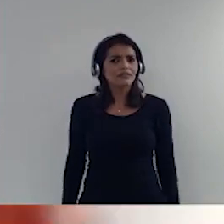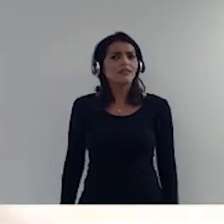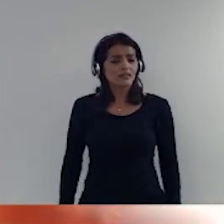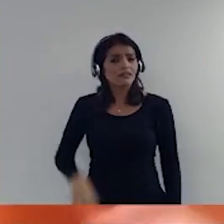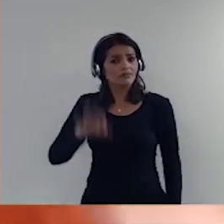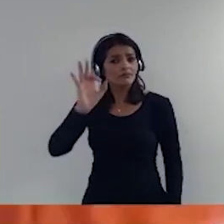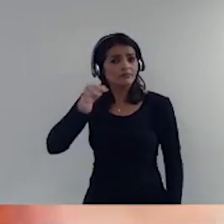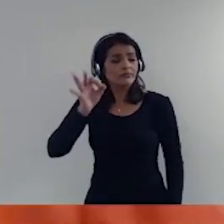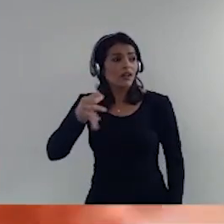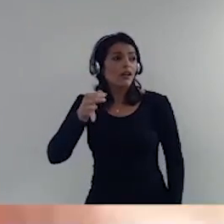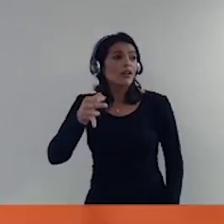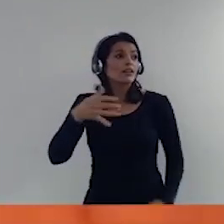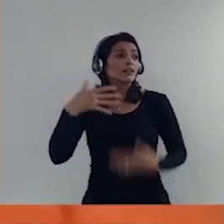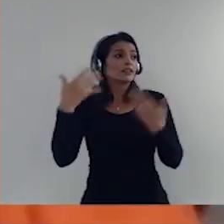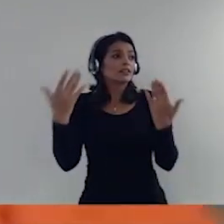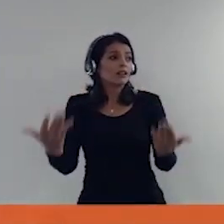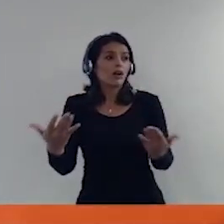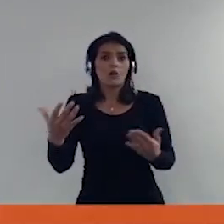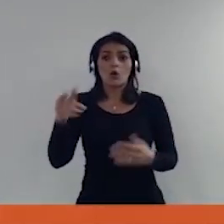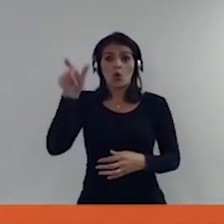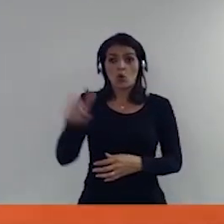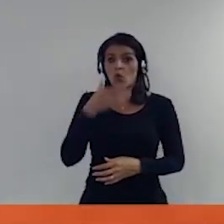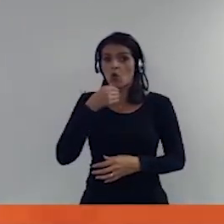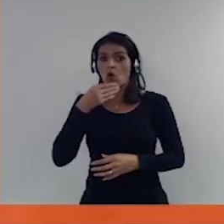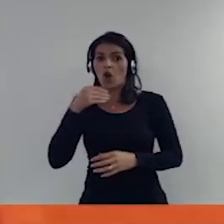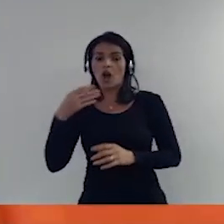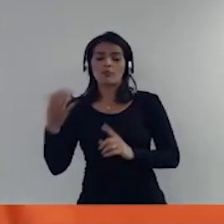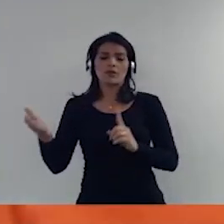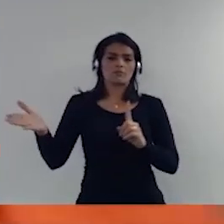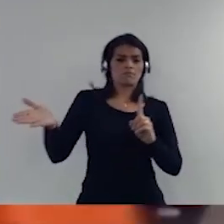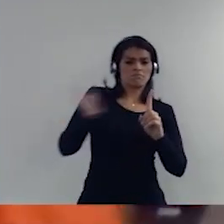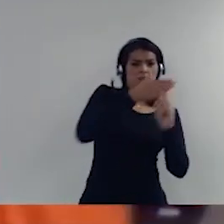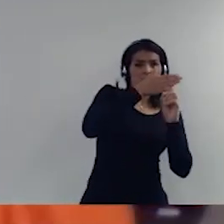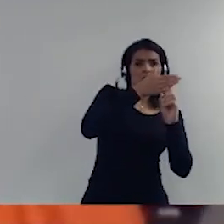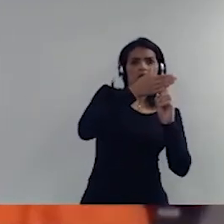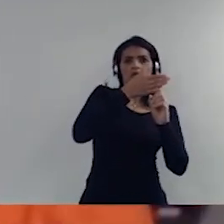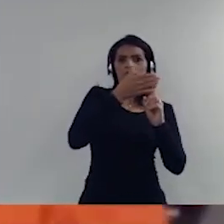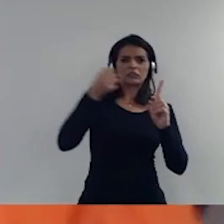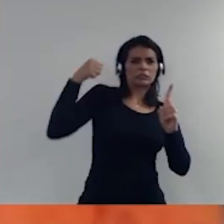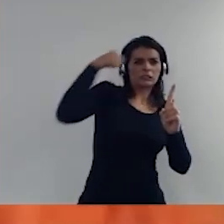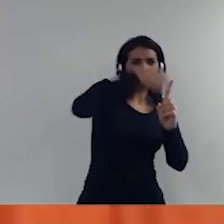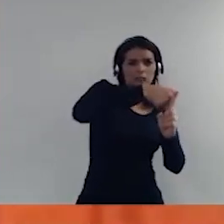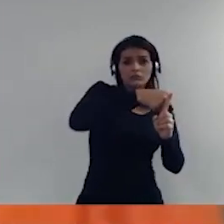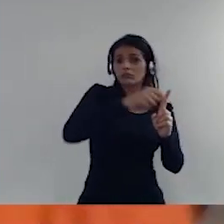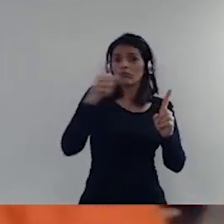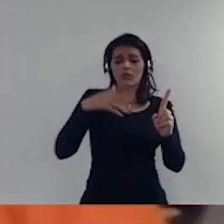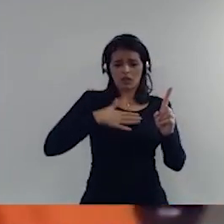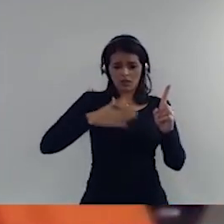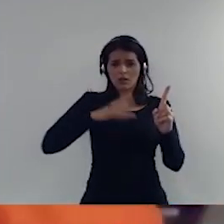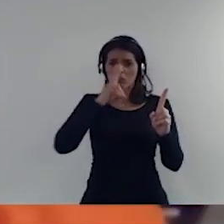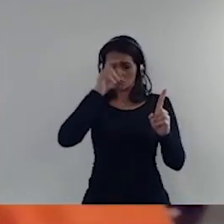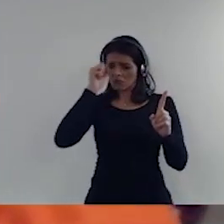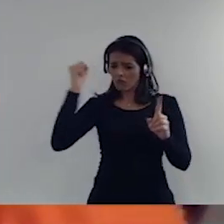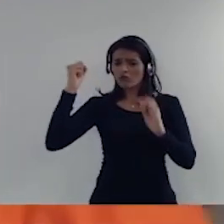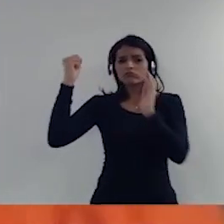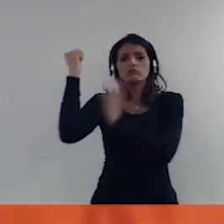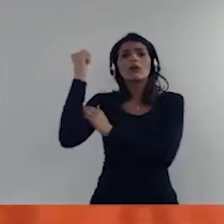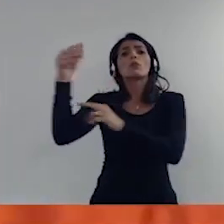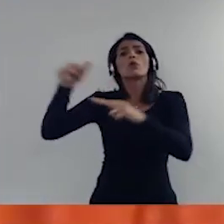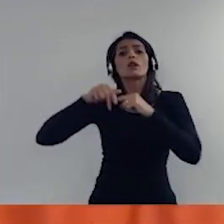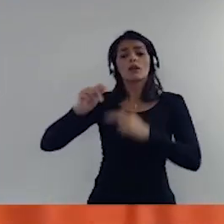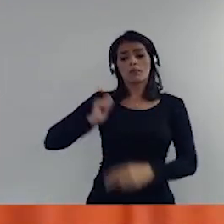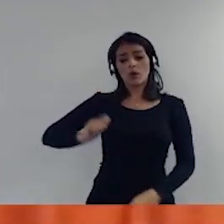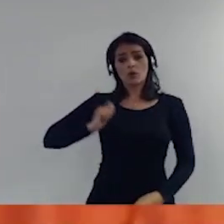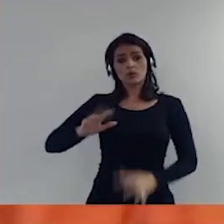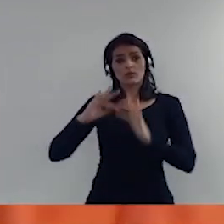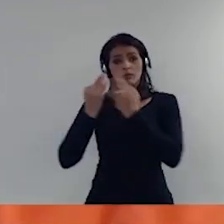né? Então, ele não me bate mais, implica lá na violência doméstica, porque eu estou empoderada com esse Bolsa Família, que